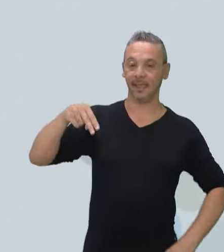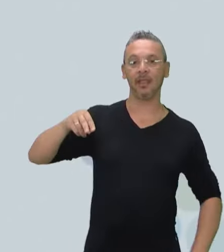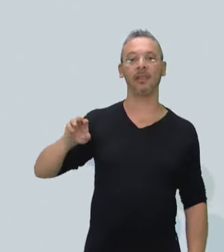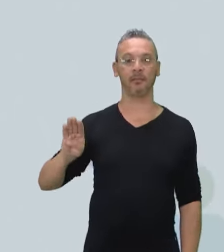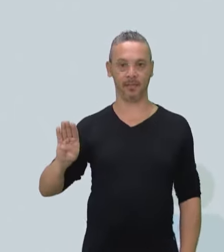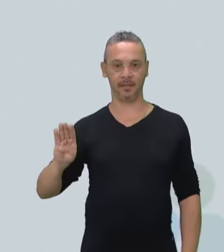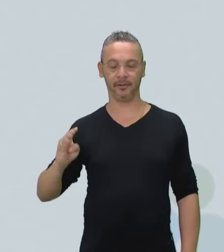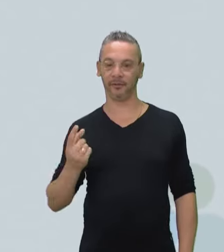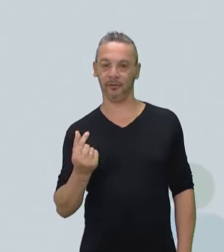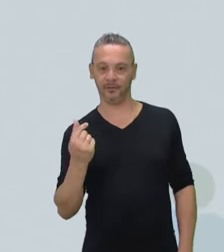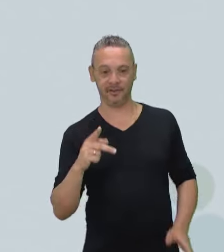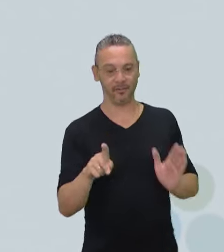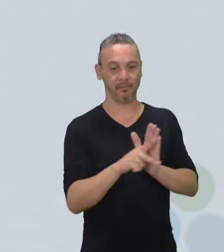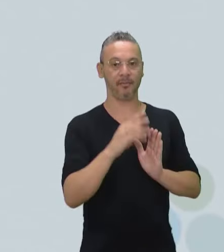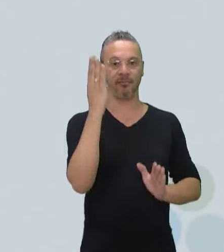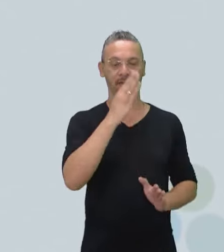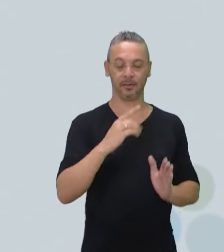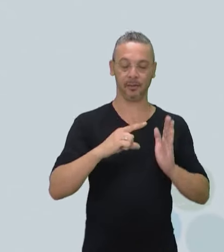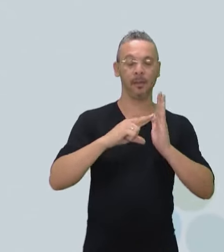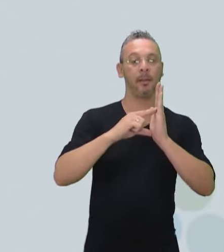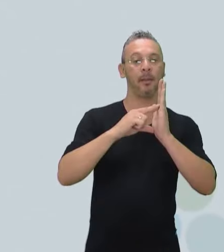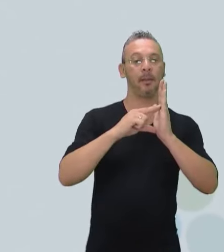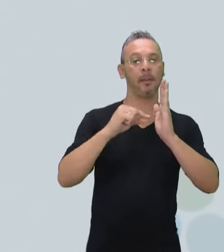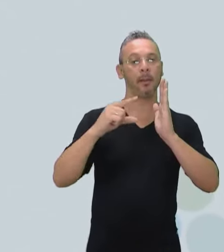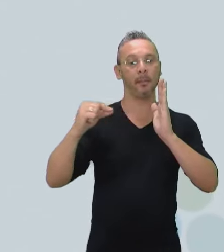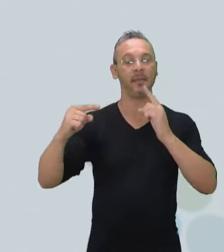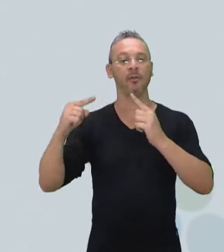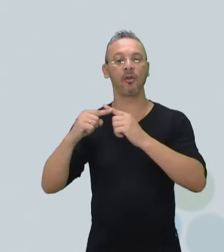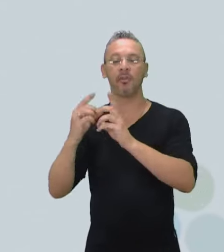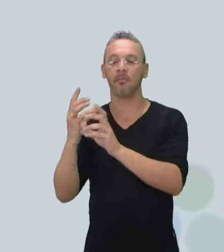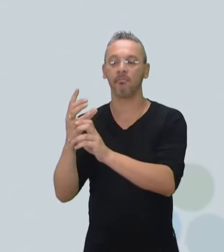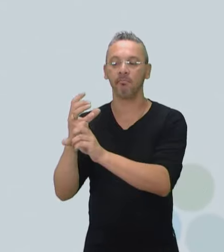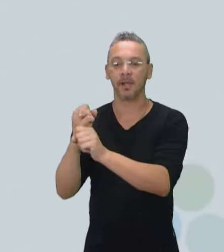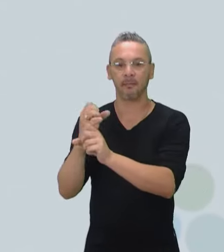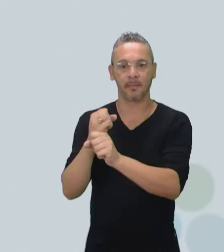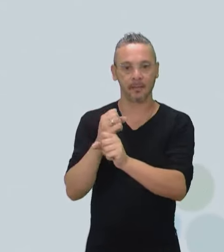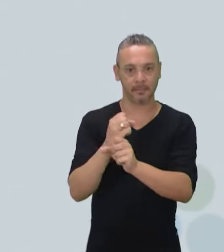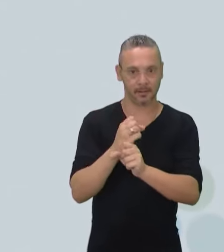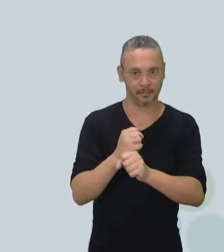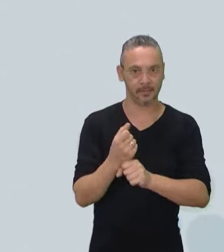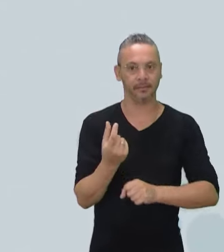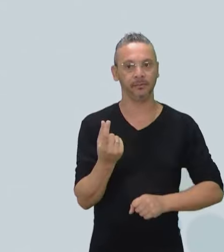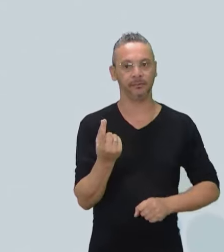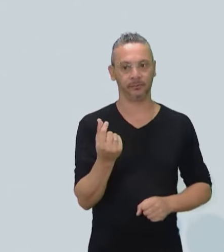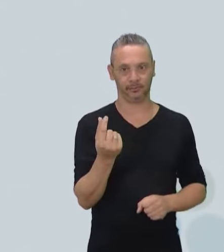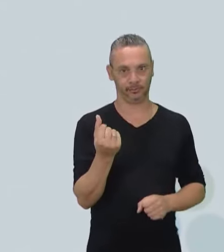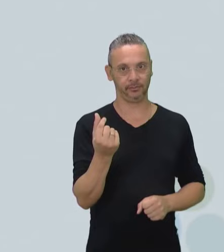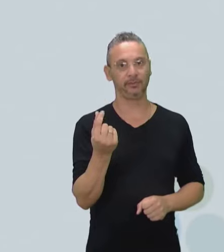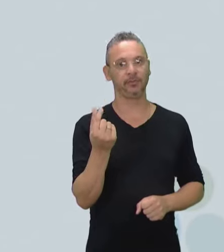PNB. O PIB representa a soma dos valores de bens e serviços